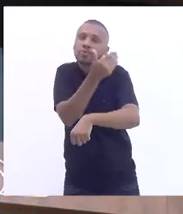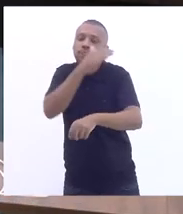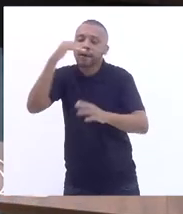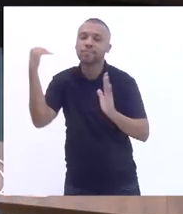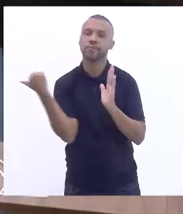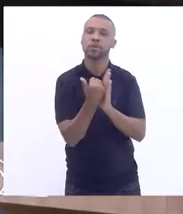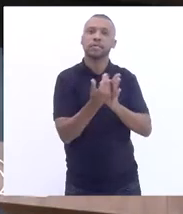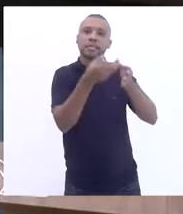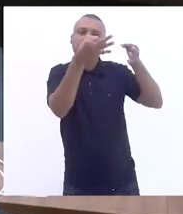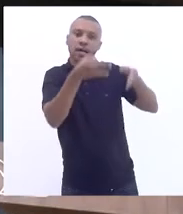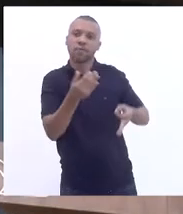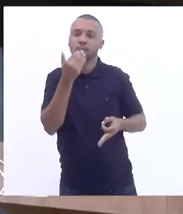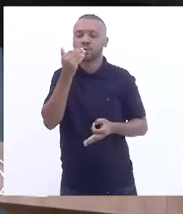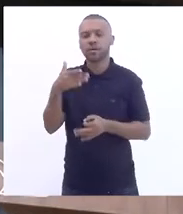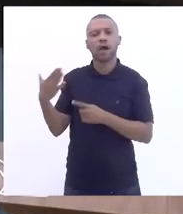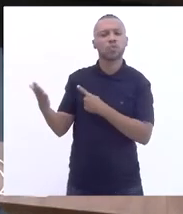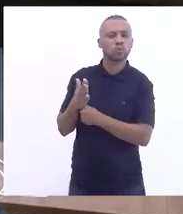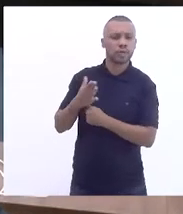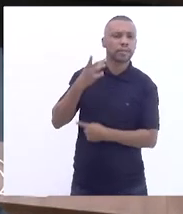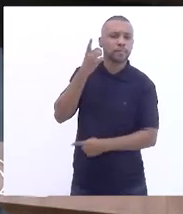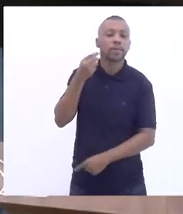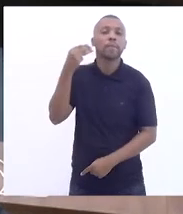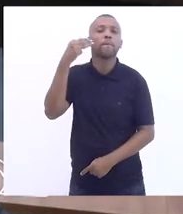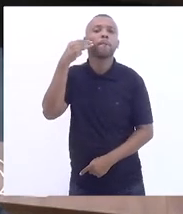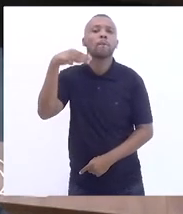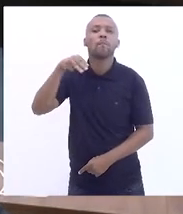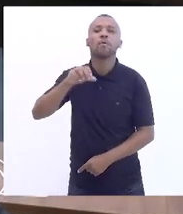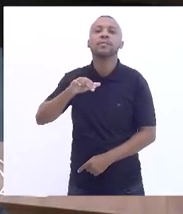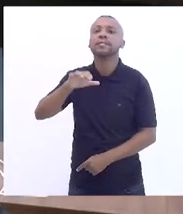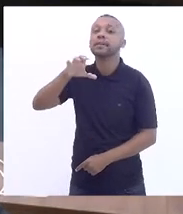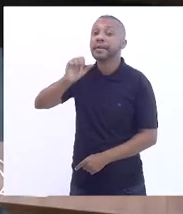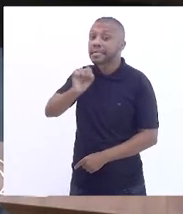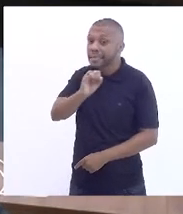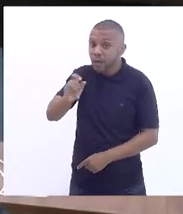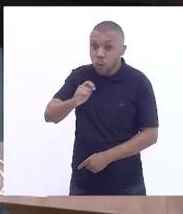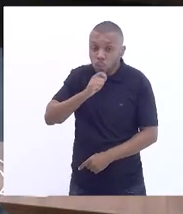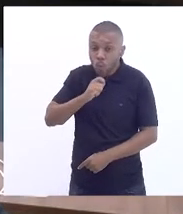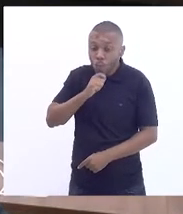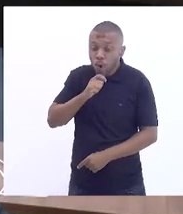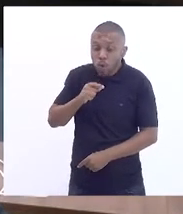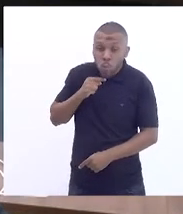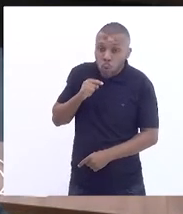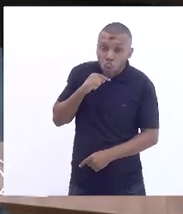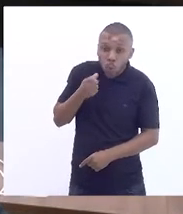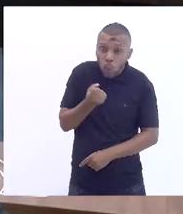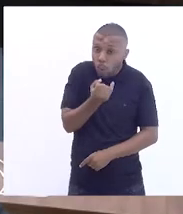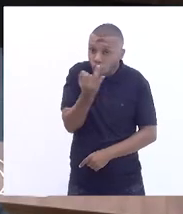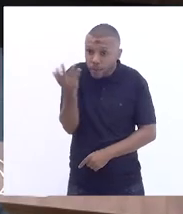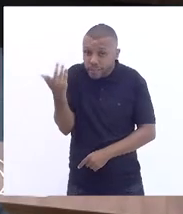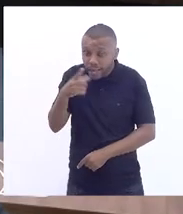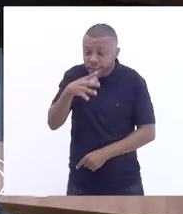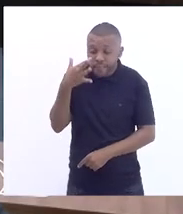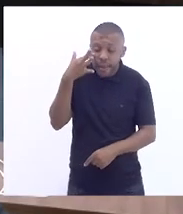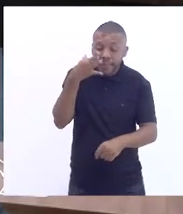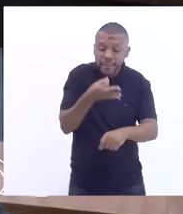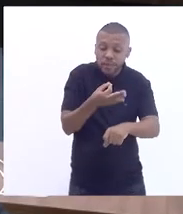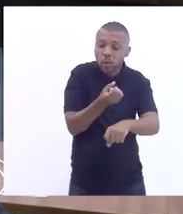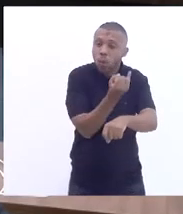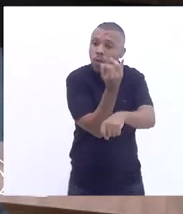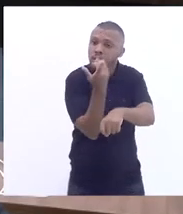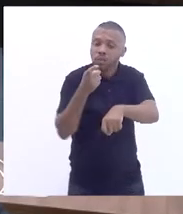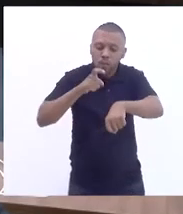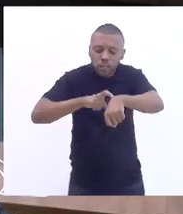esteira vou pedir ajuda da deputada Mônica para mim se eu não contar que o tempo ela conta por mim e vamos tentar